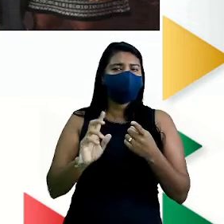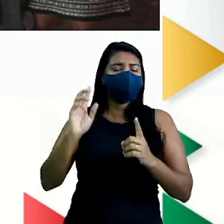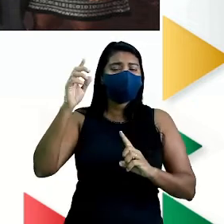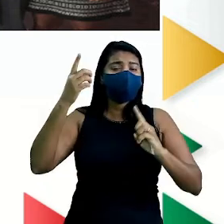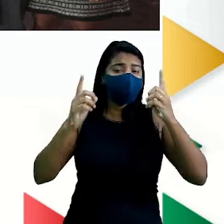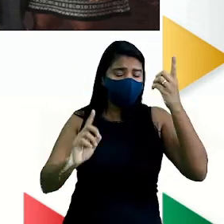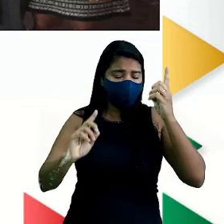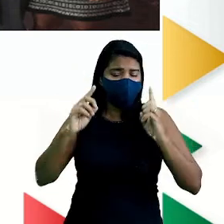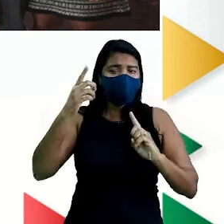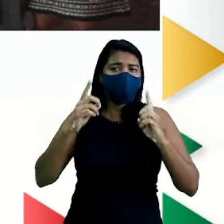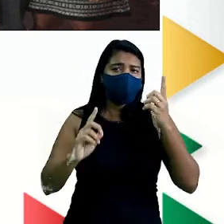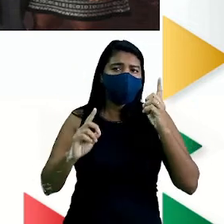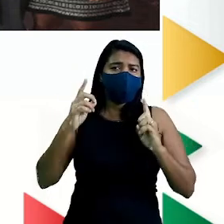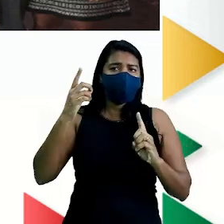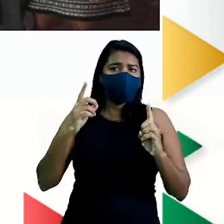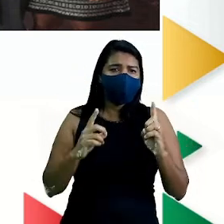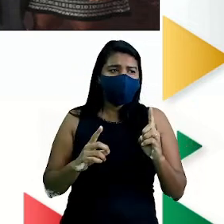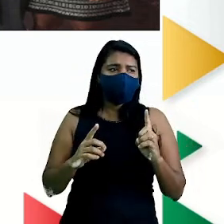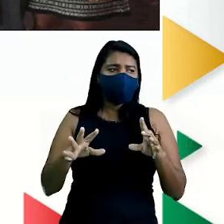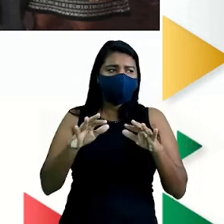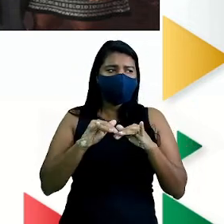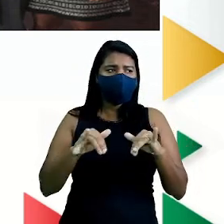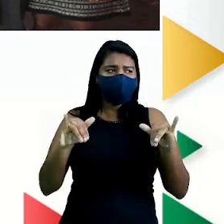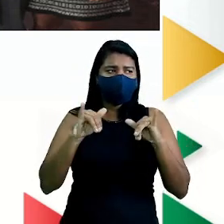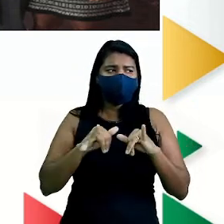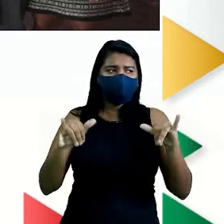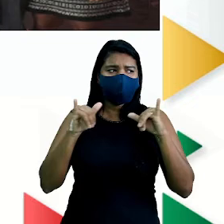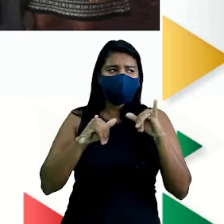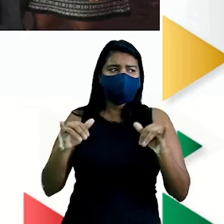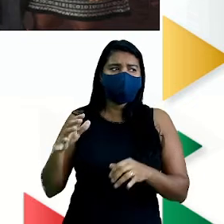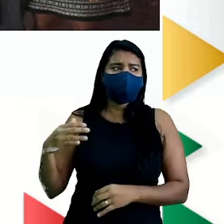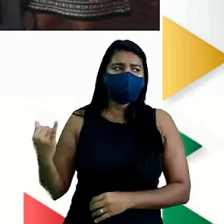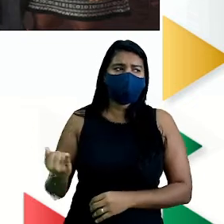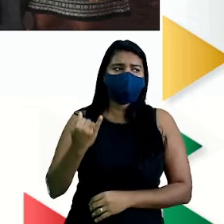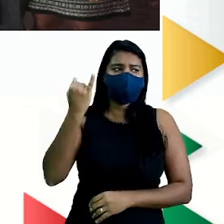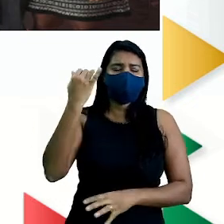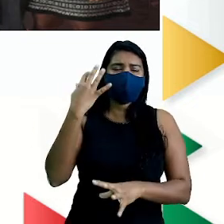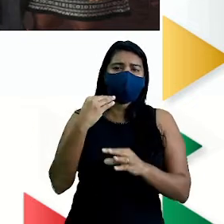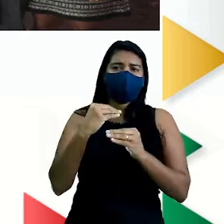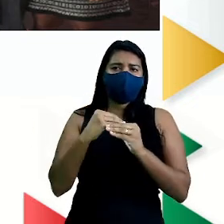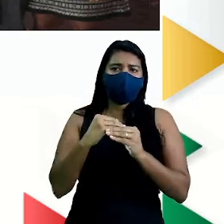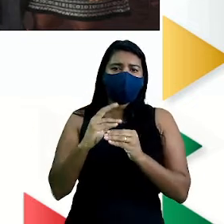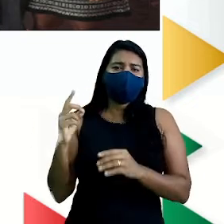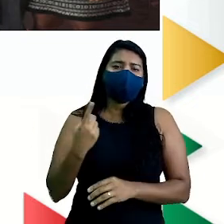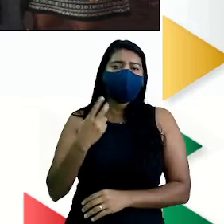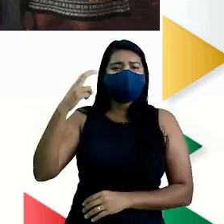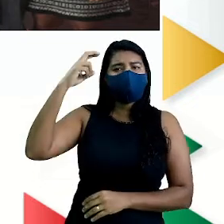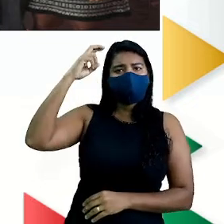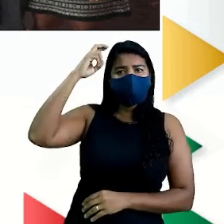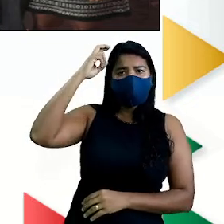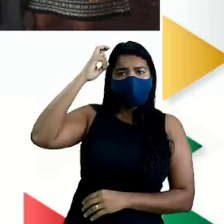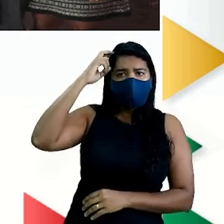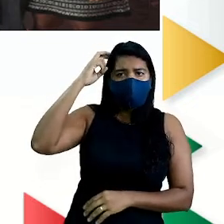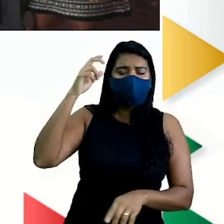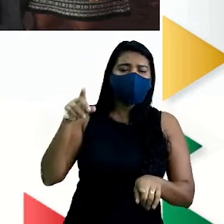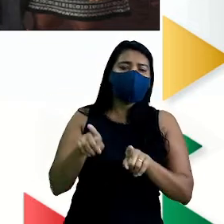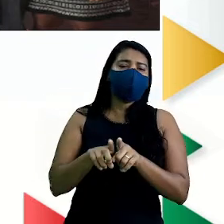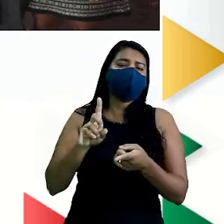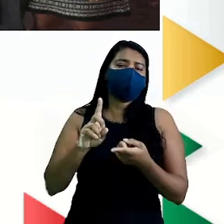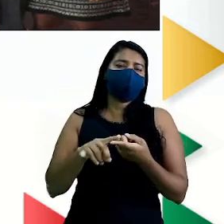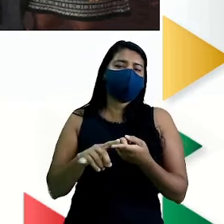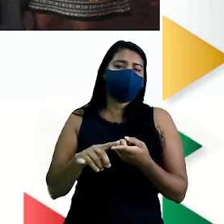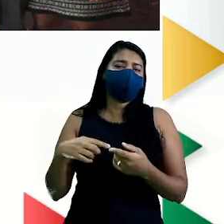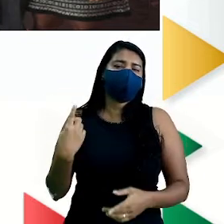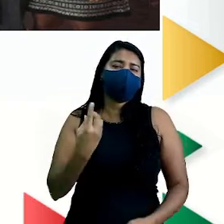ele é bastante divulgado, né, é bastante importante para a nossa cultura, né, para a nossa